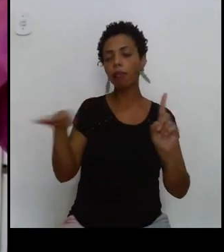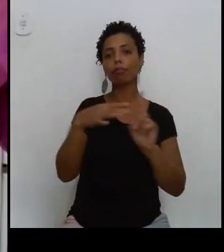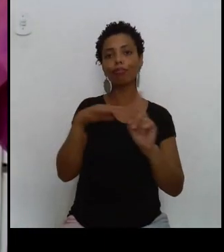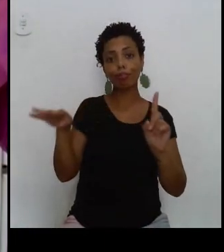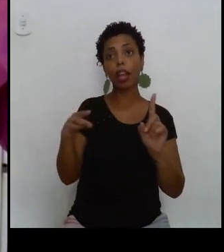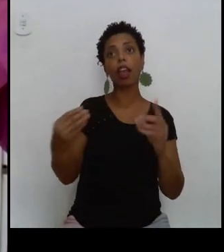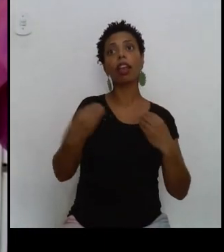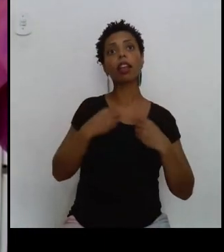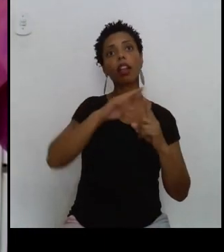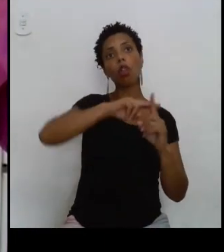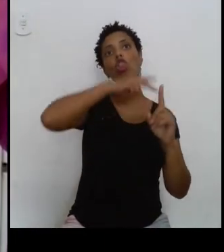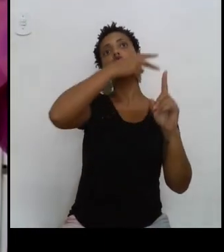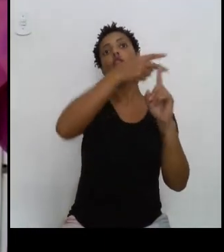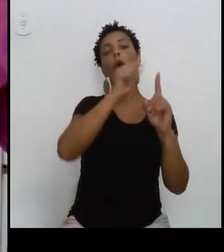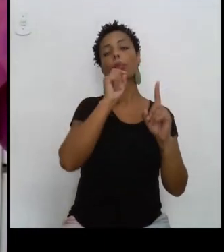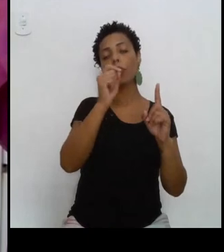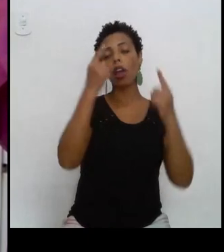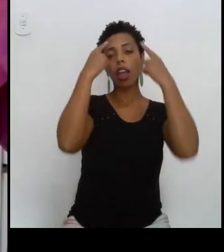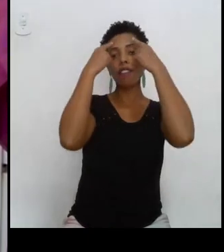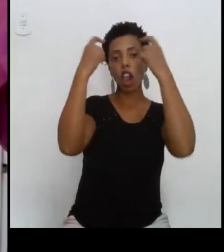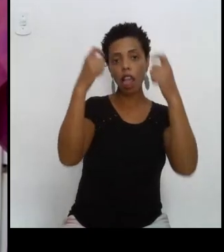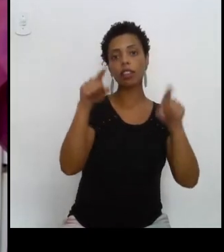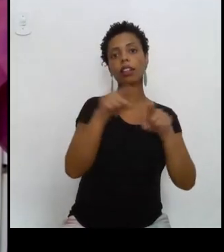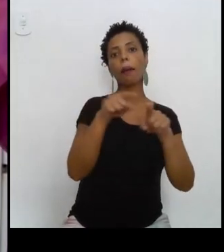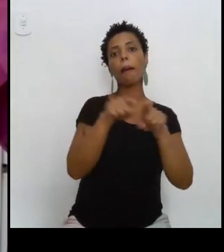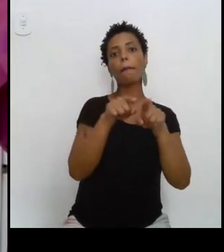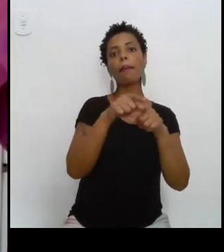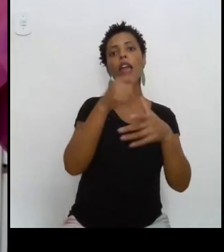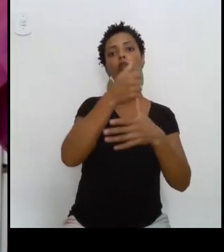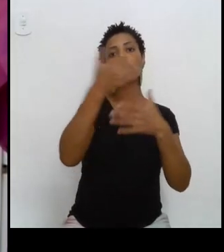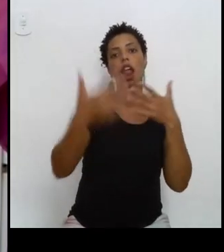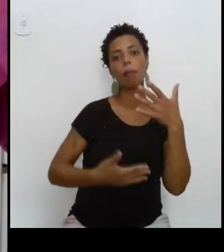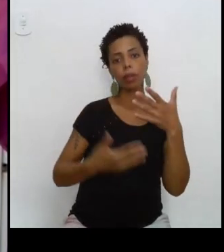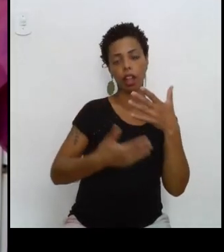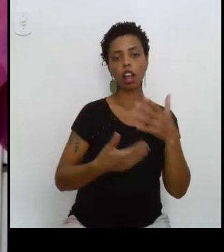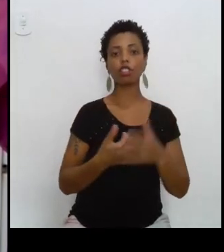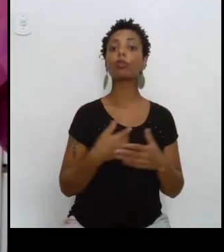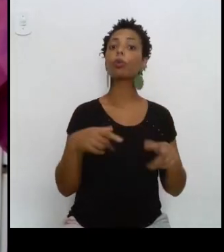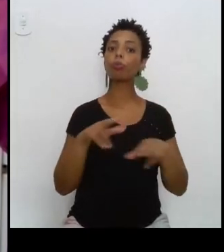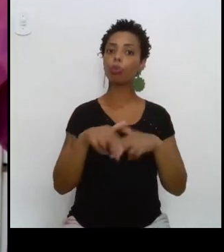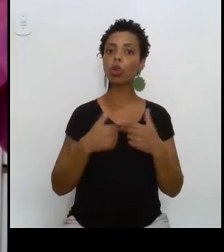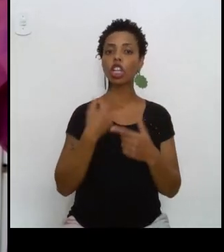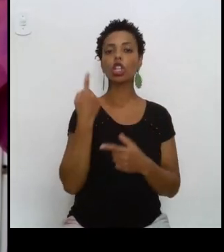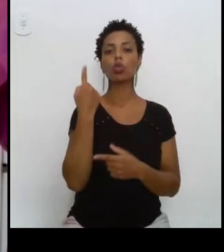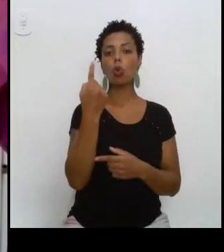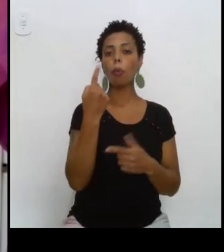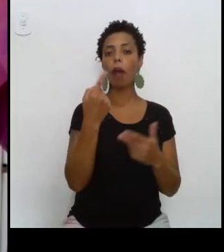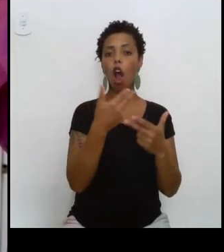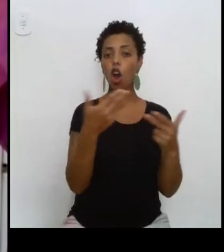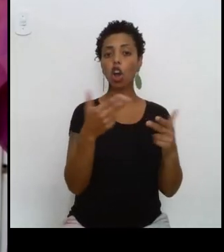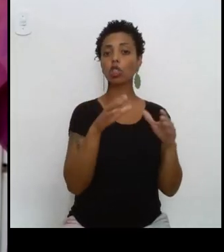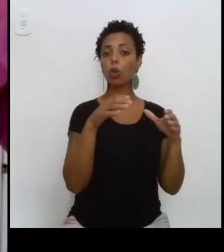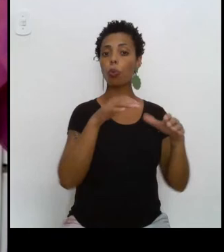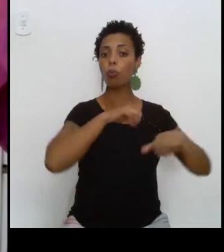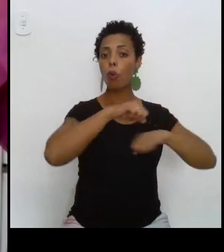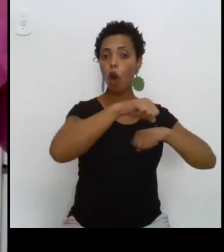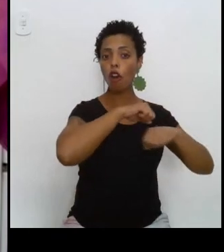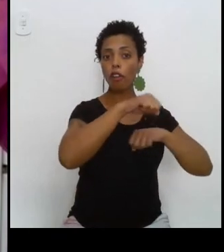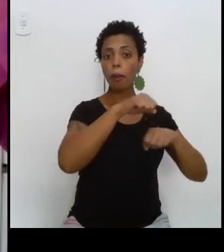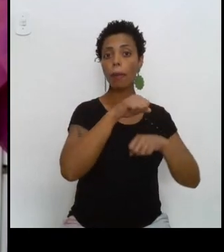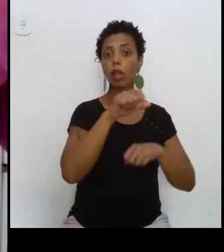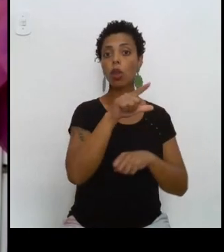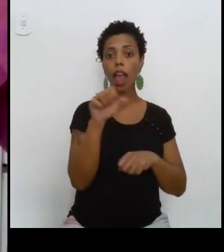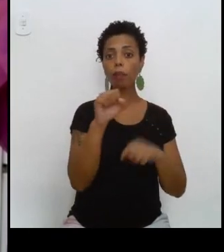vulnerabilidade também e não é à toa que uma das bandeiras do movimento lésbico seja Justamente a visibilidade